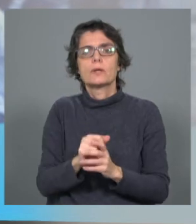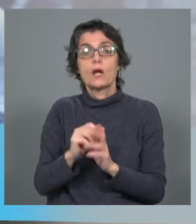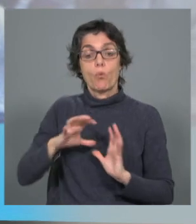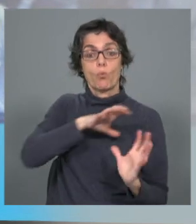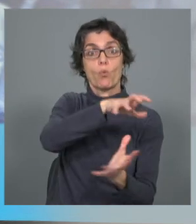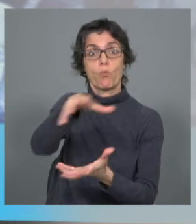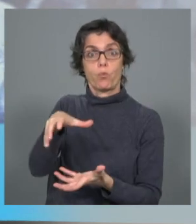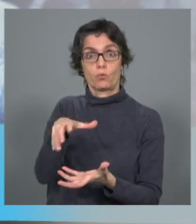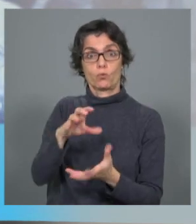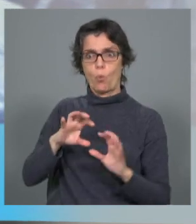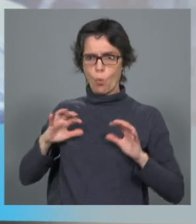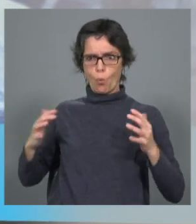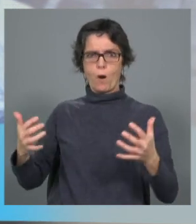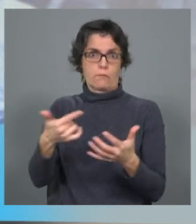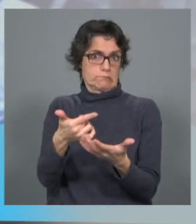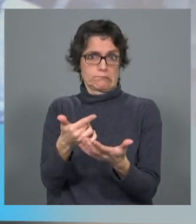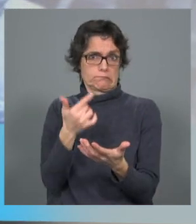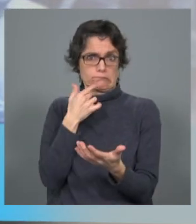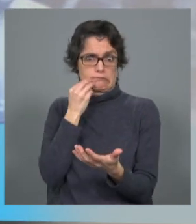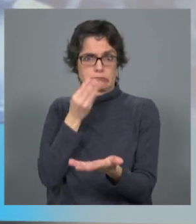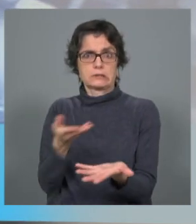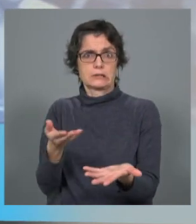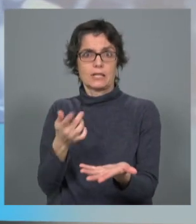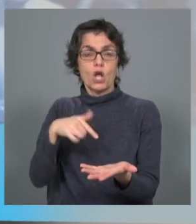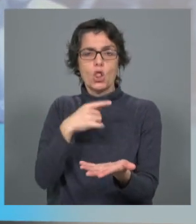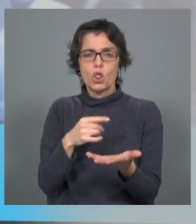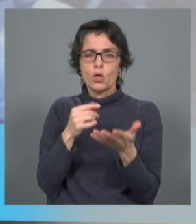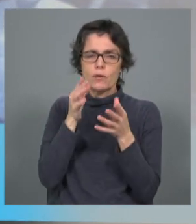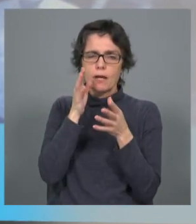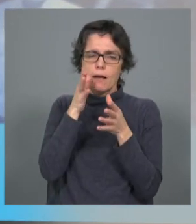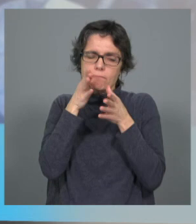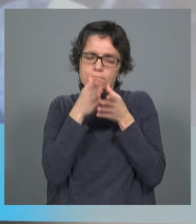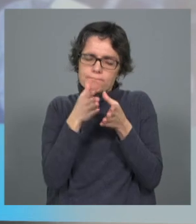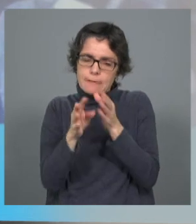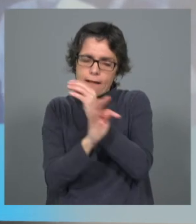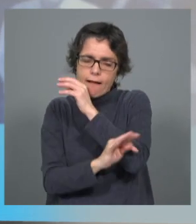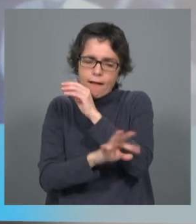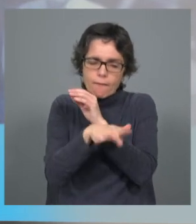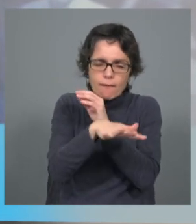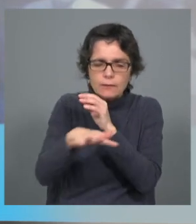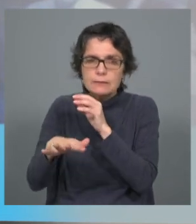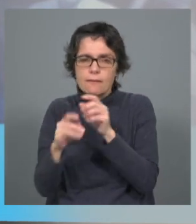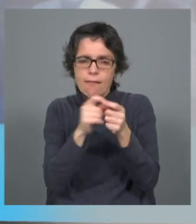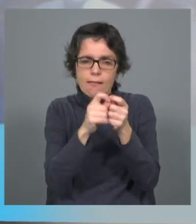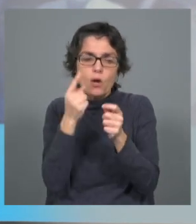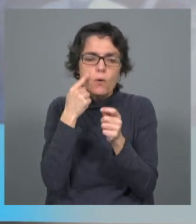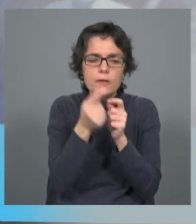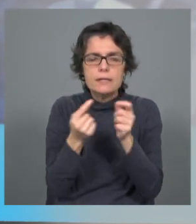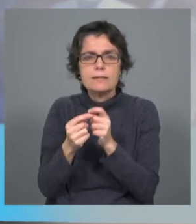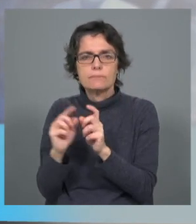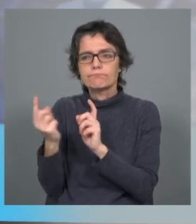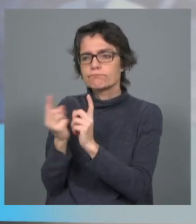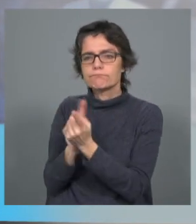nosso, e não terá outra volta a dar, não se pode perder esta dimensão da proximidade, da capilaridade, do